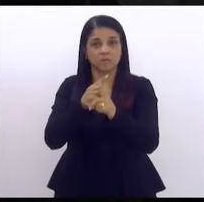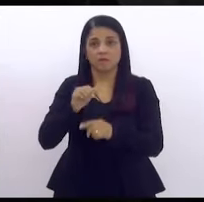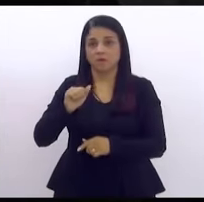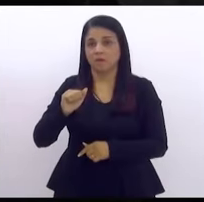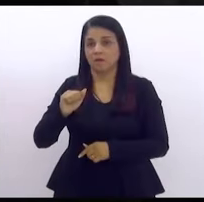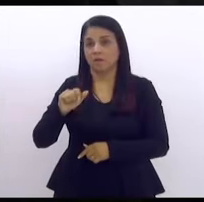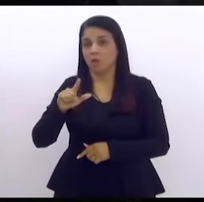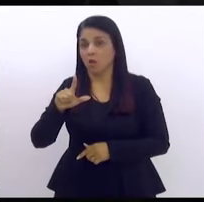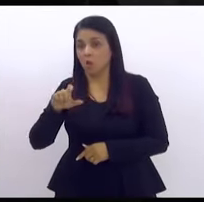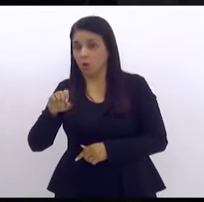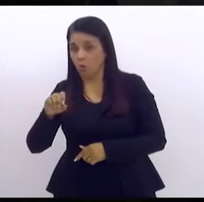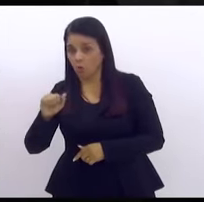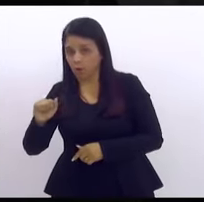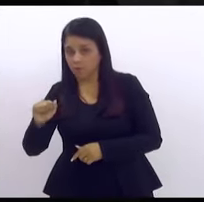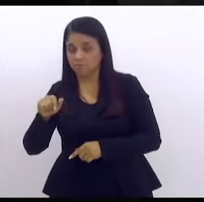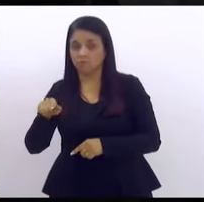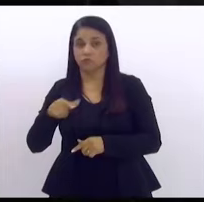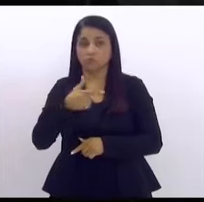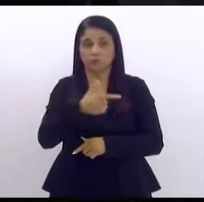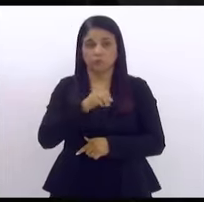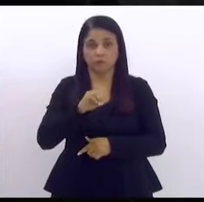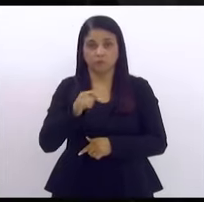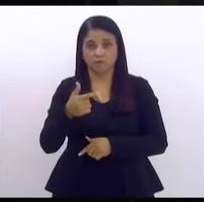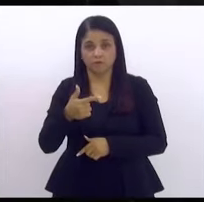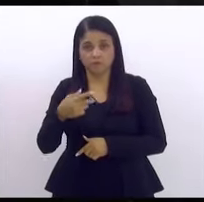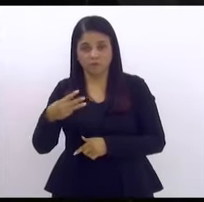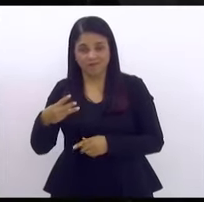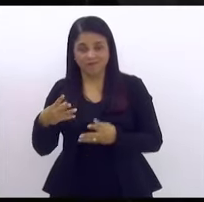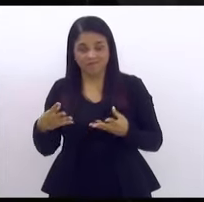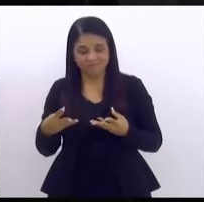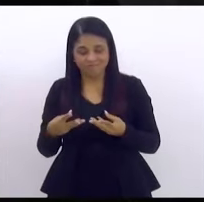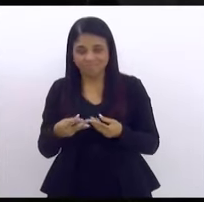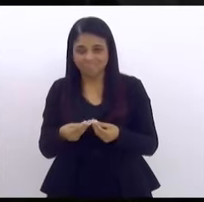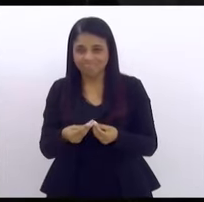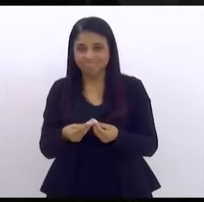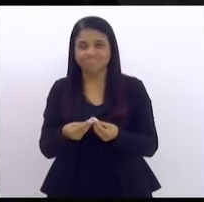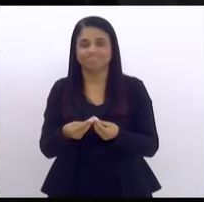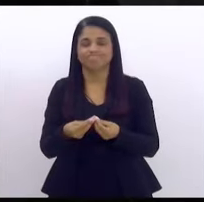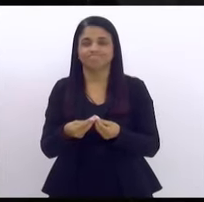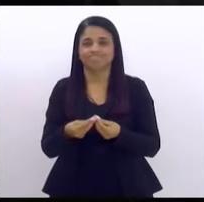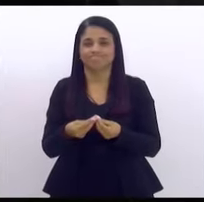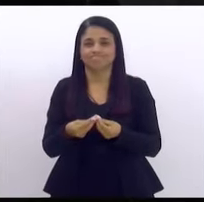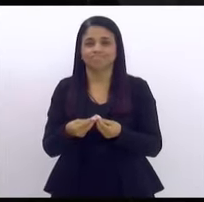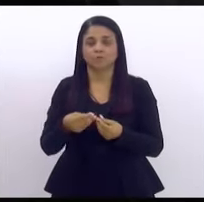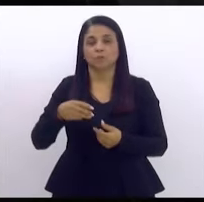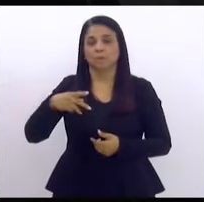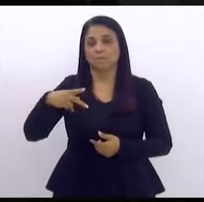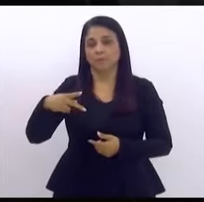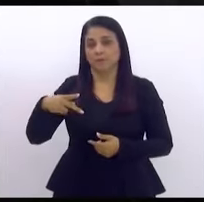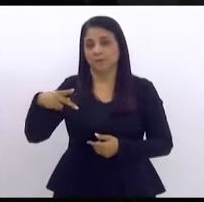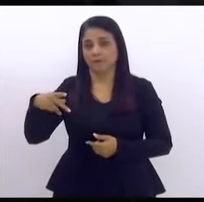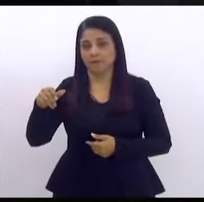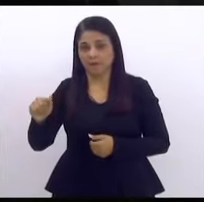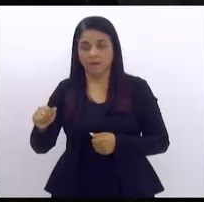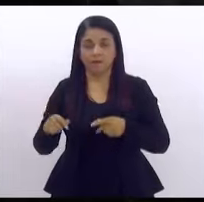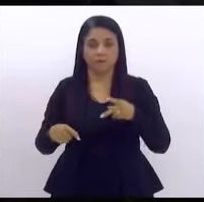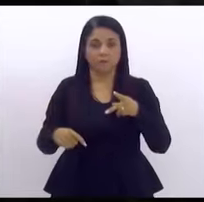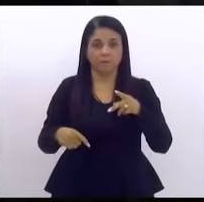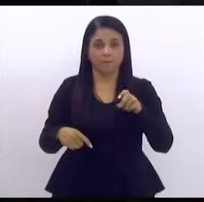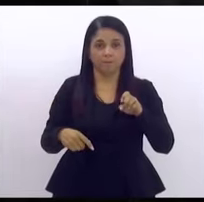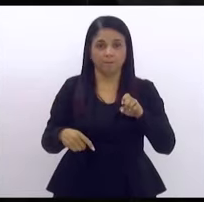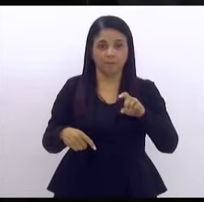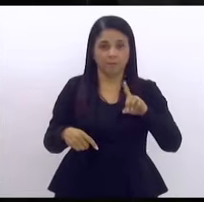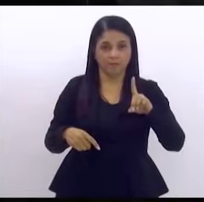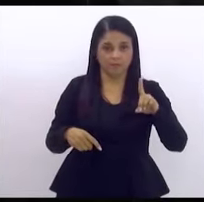de 2024 há fragilidade também na concepção do PPA e do PEDES. Ou